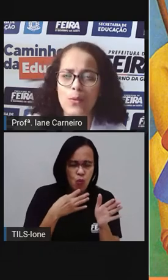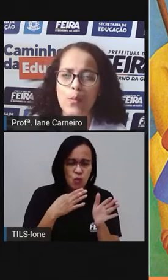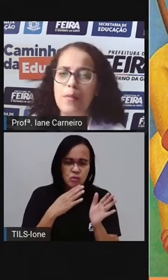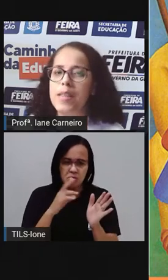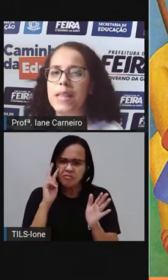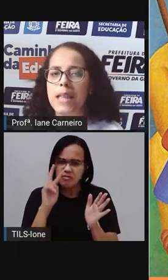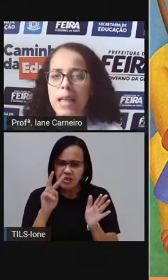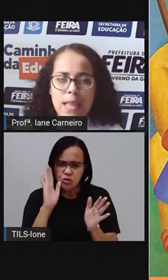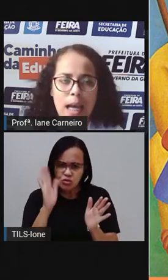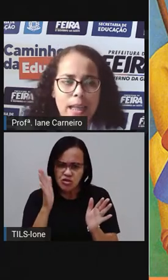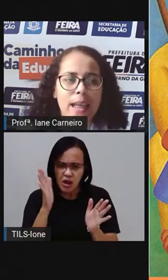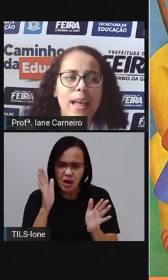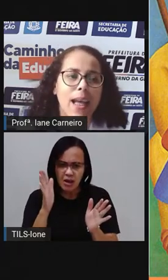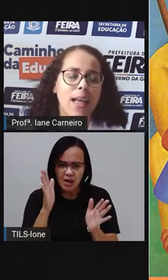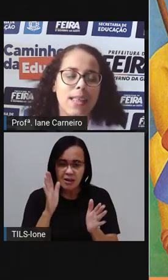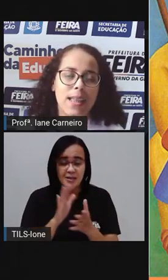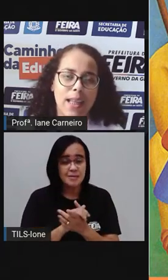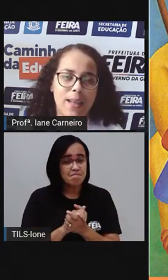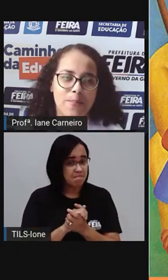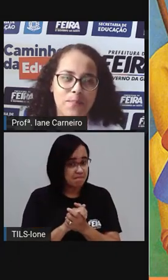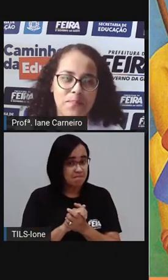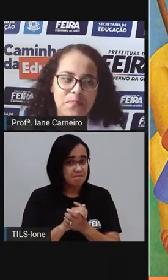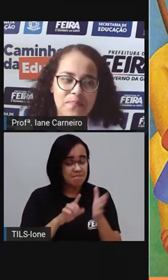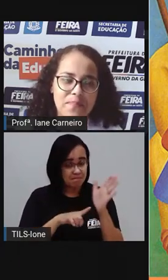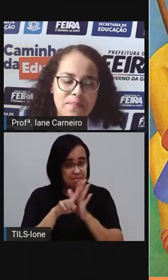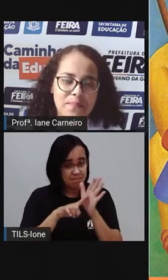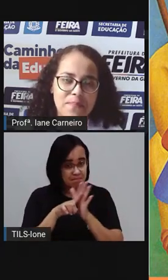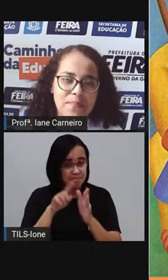segundos pra vocês analisarem essa tela.